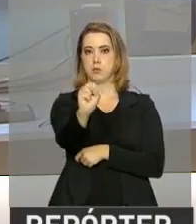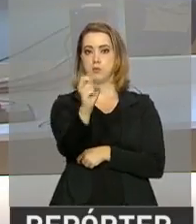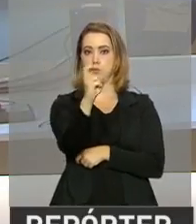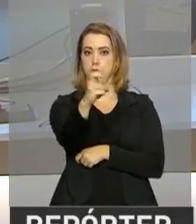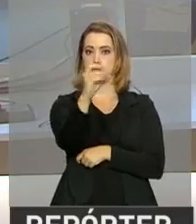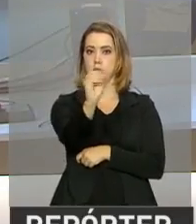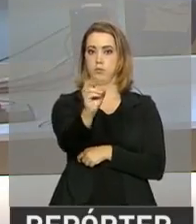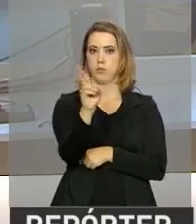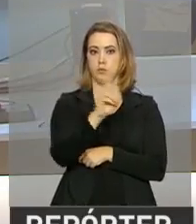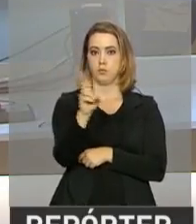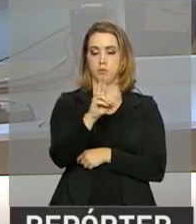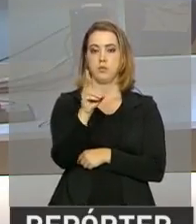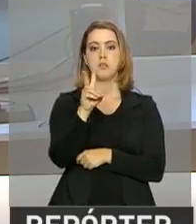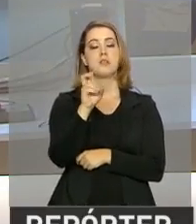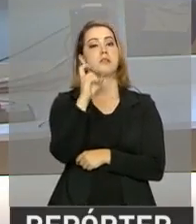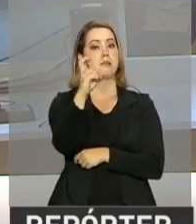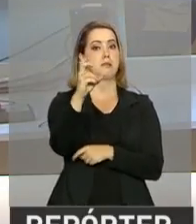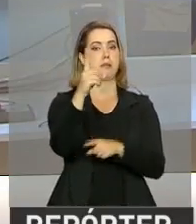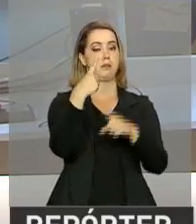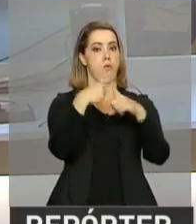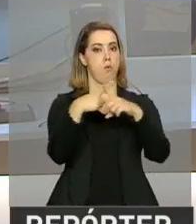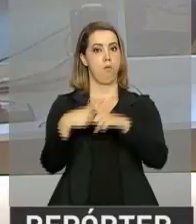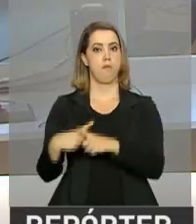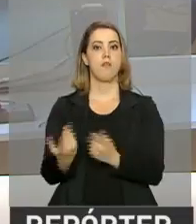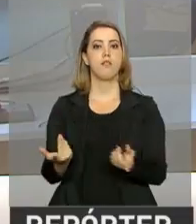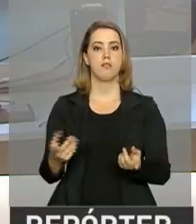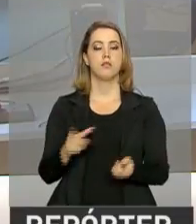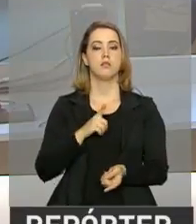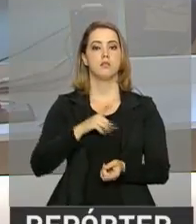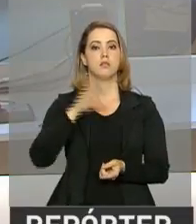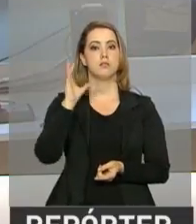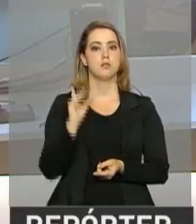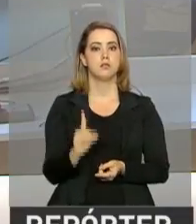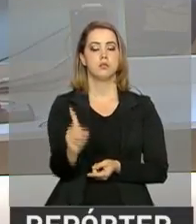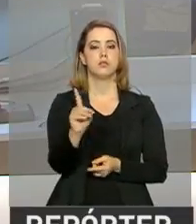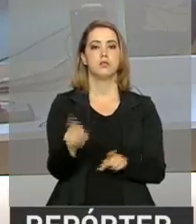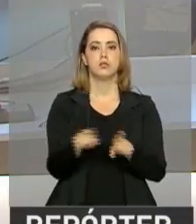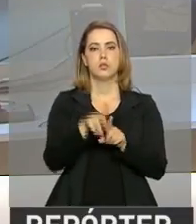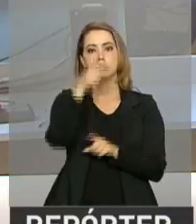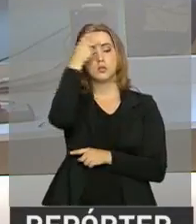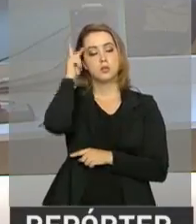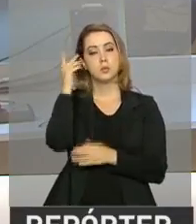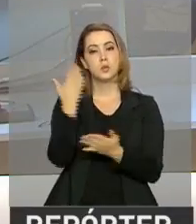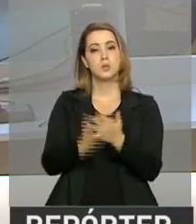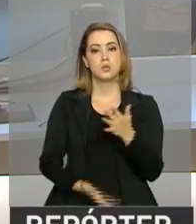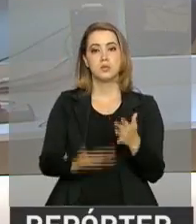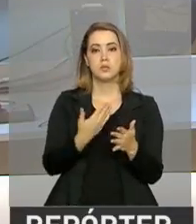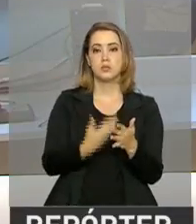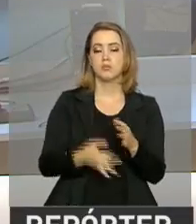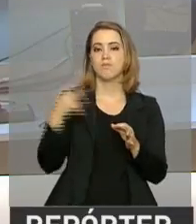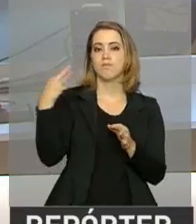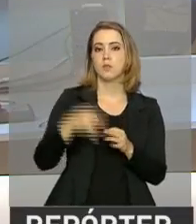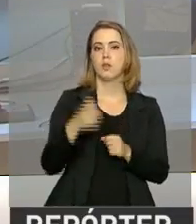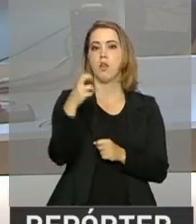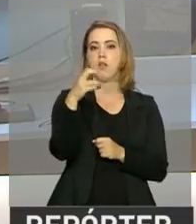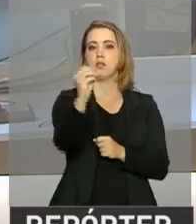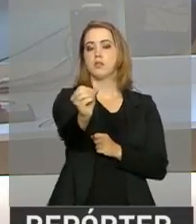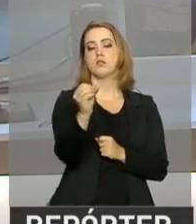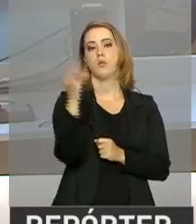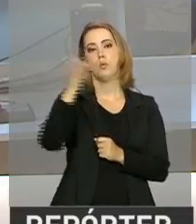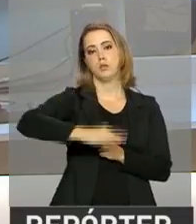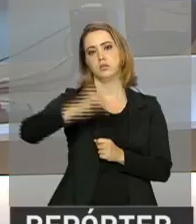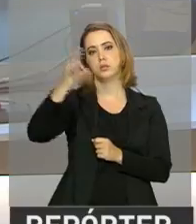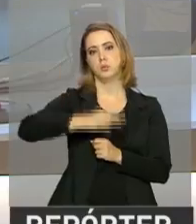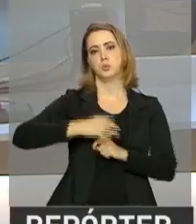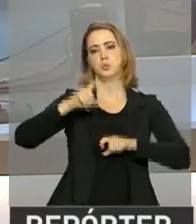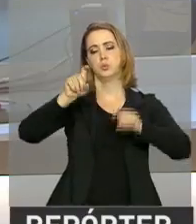850,00, divididos em 5 parcelas. Têm direito ao recurso os produtores rurais que tiveram perdas comprovadas de até 50%